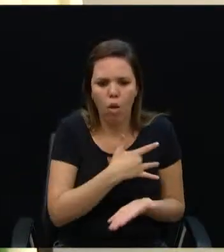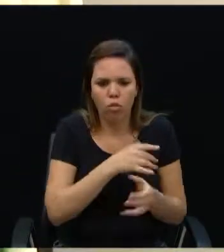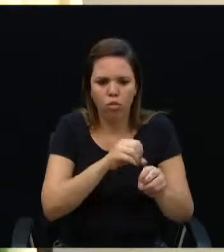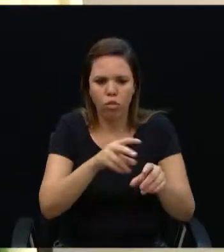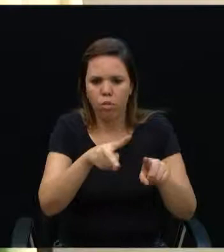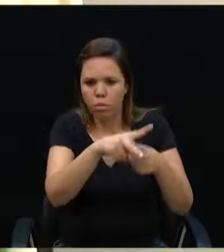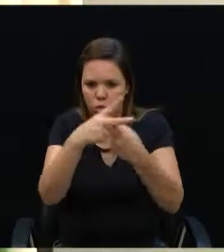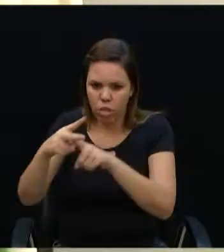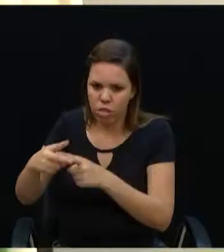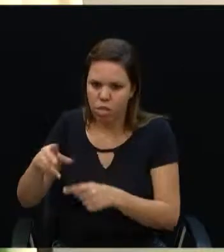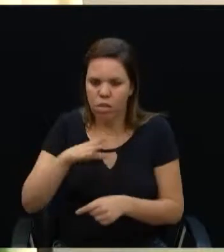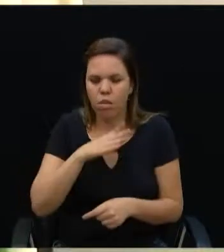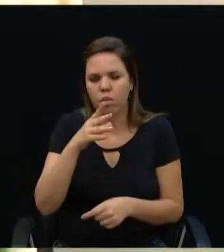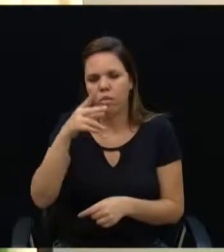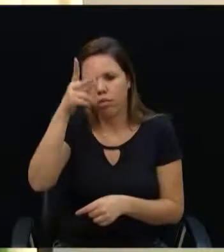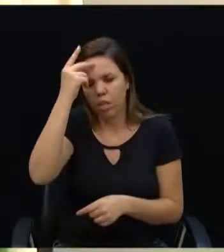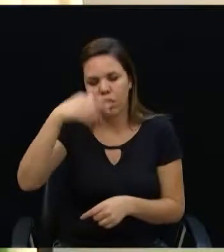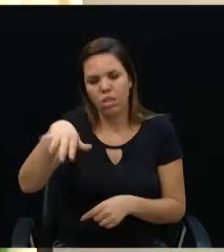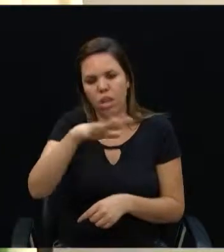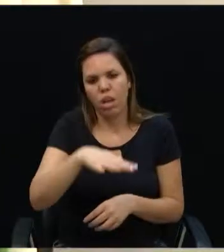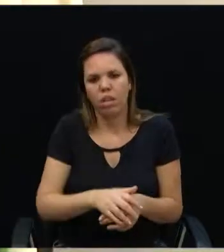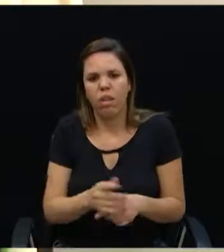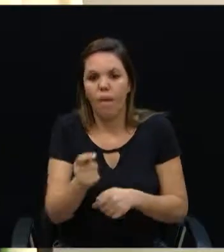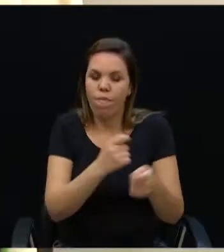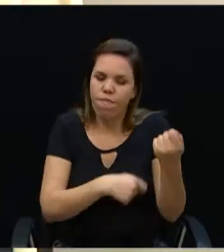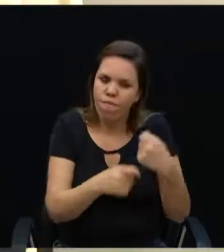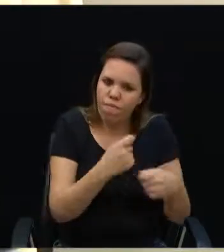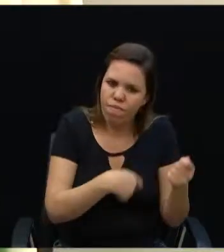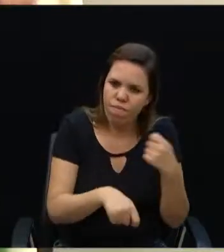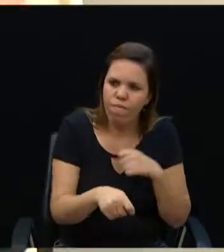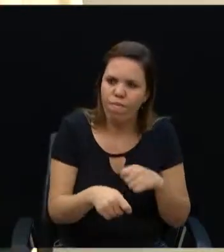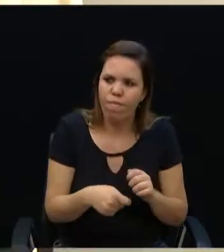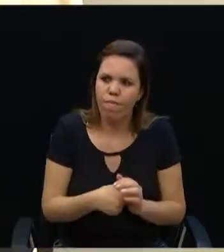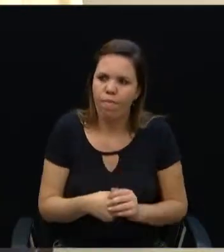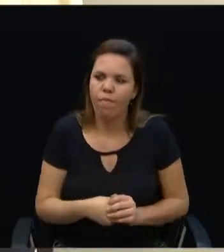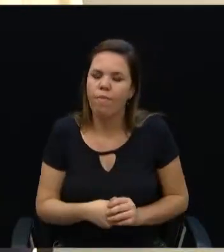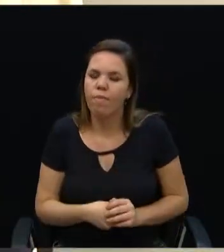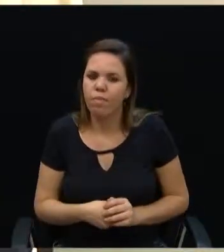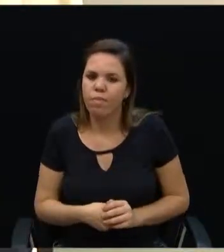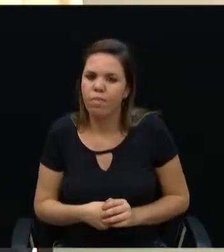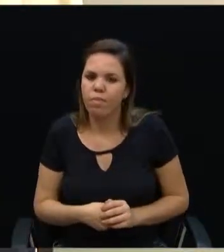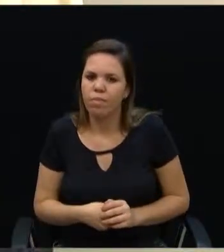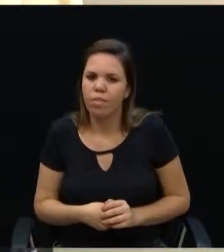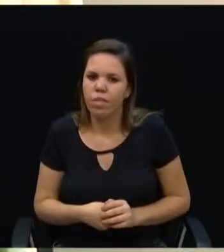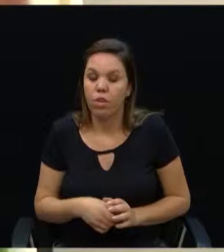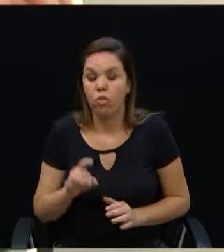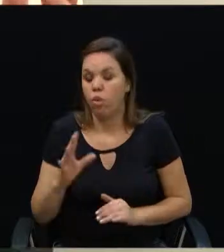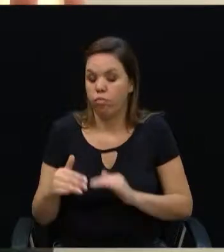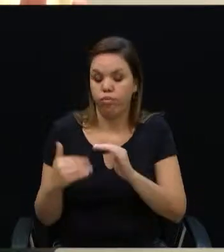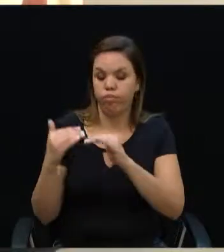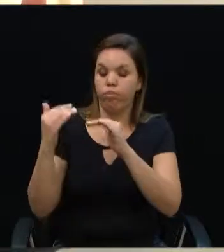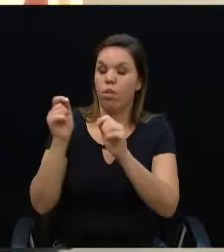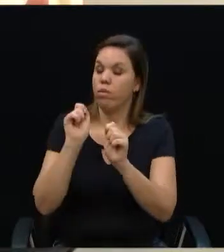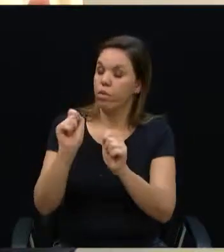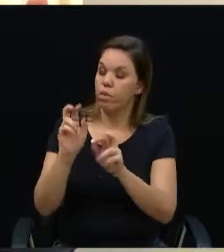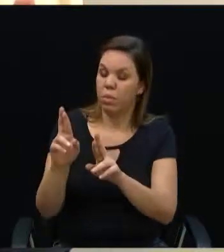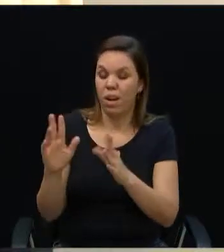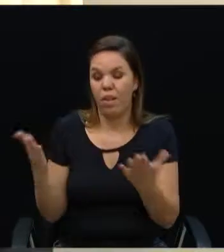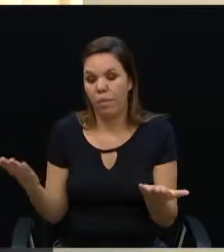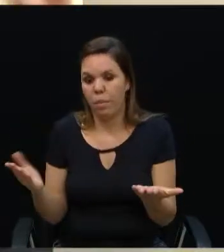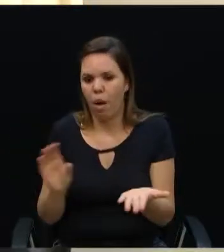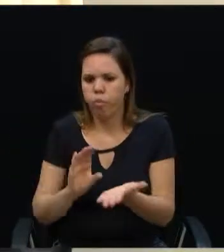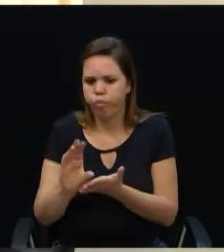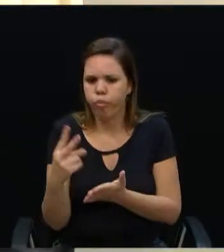na manutenção da cidade, já que a economia sinaliza não com aquele crescimento que se esperava, né?